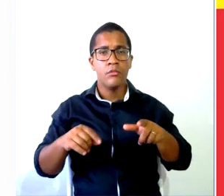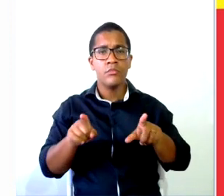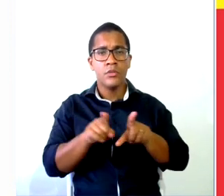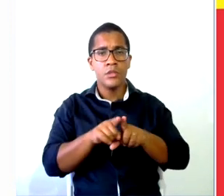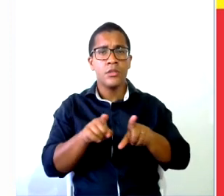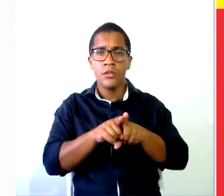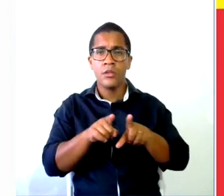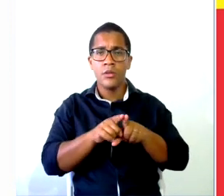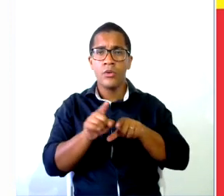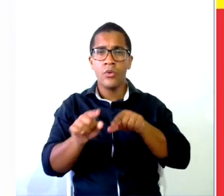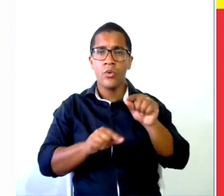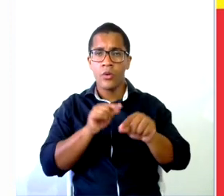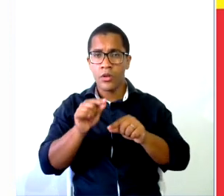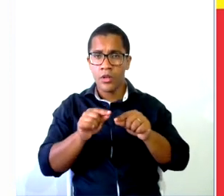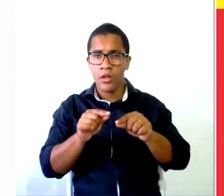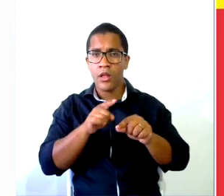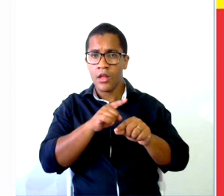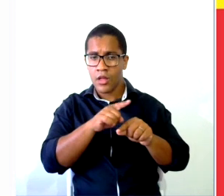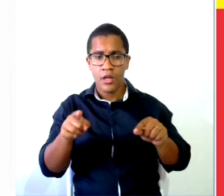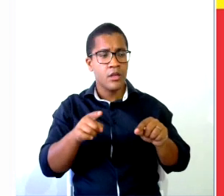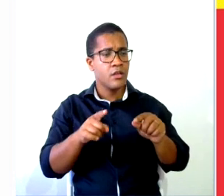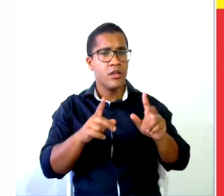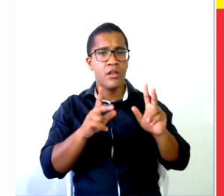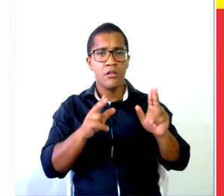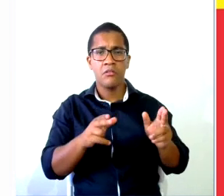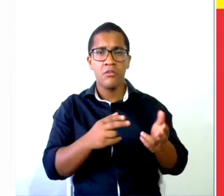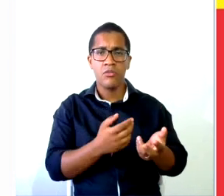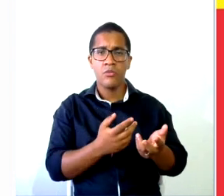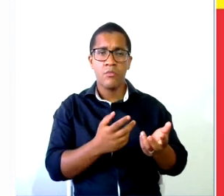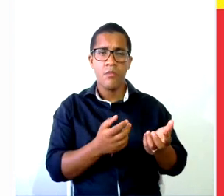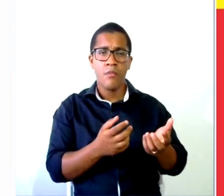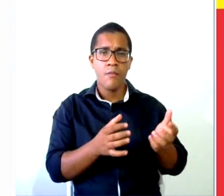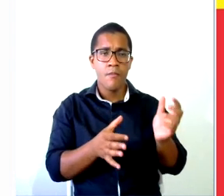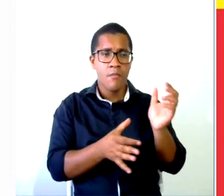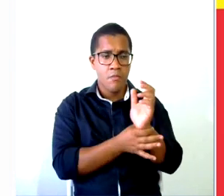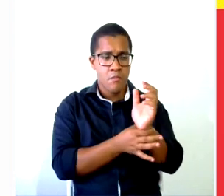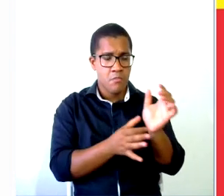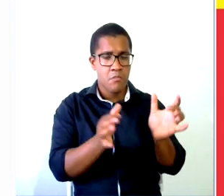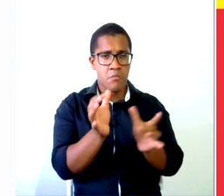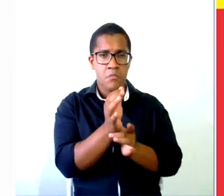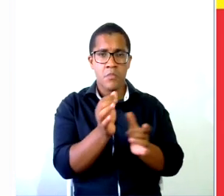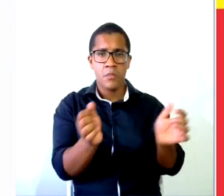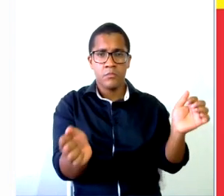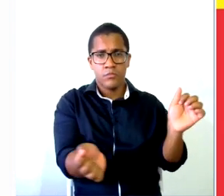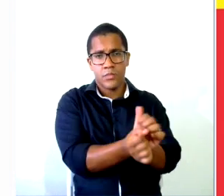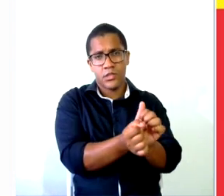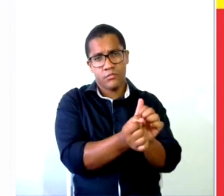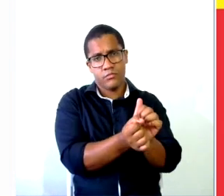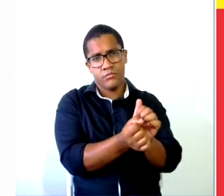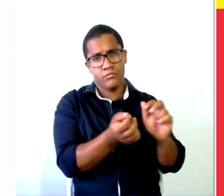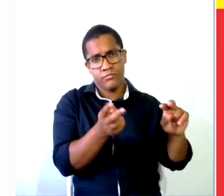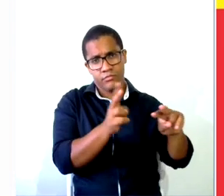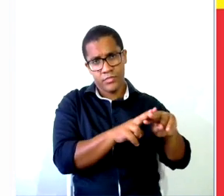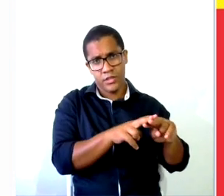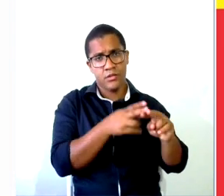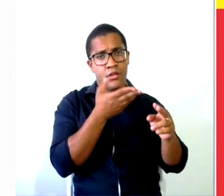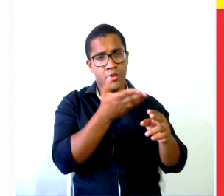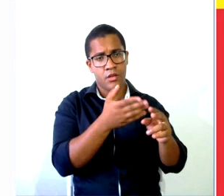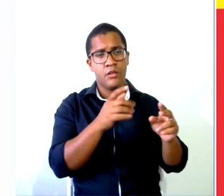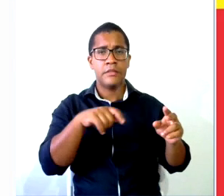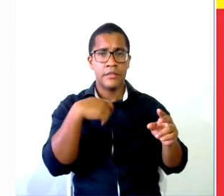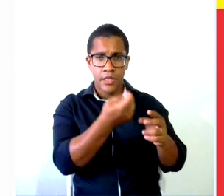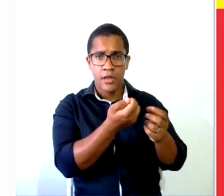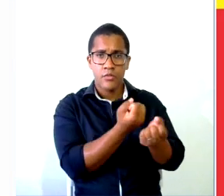e dos seus membros são condenados pela natureza à escravidão.